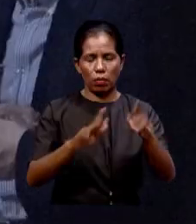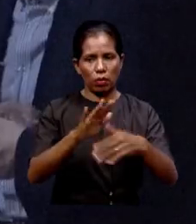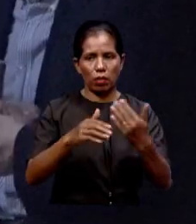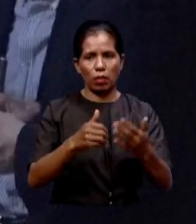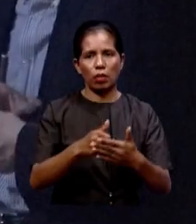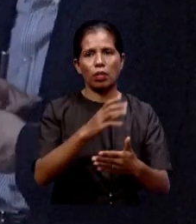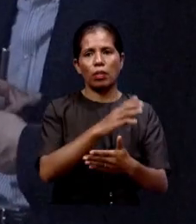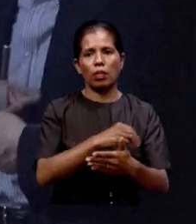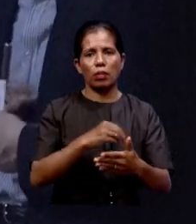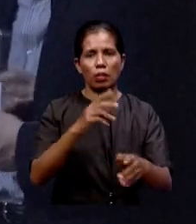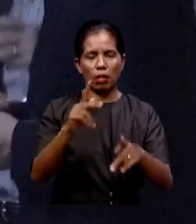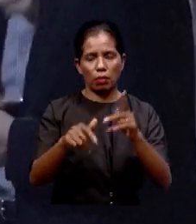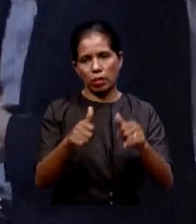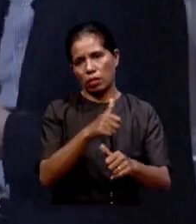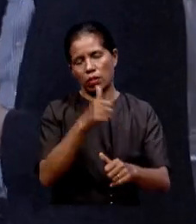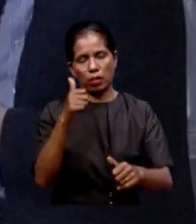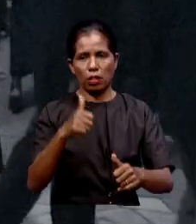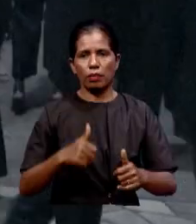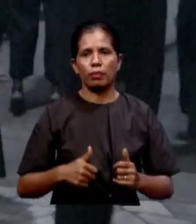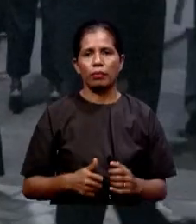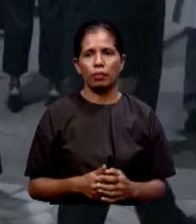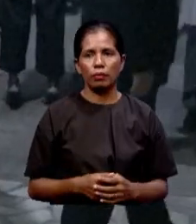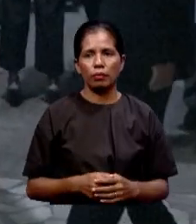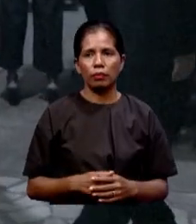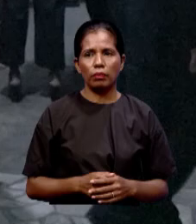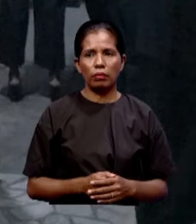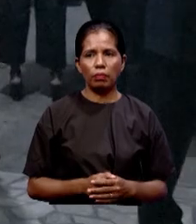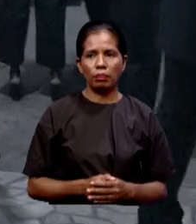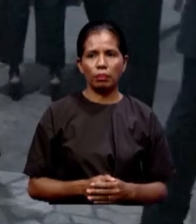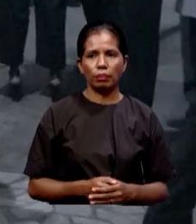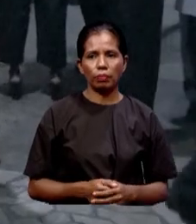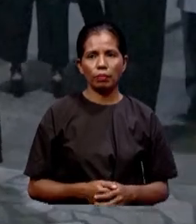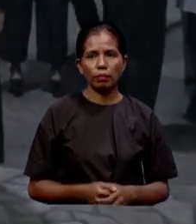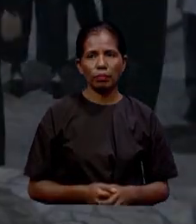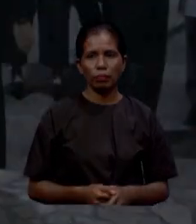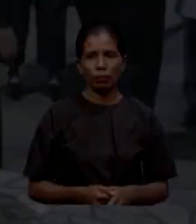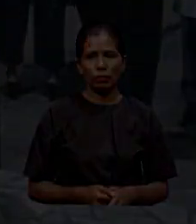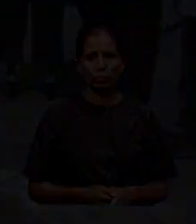militar no entidade Siraceluk. João Bosco Dias, Justino Mandala, GMN.